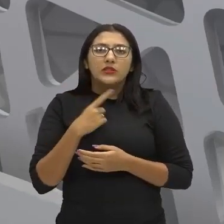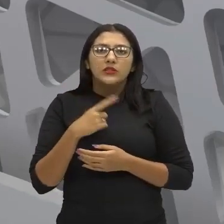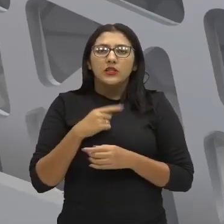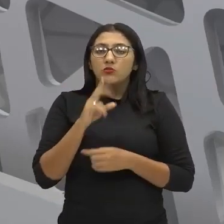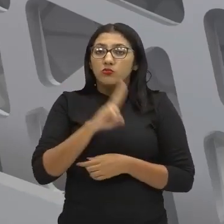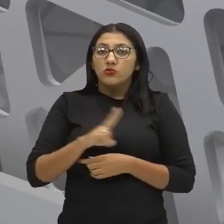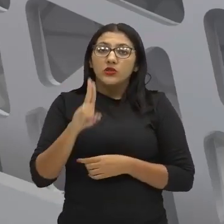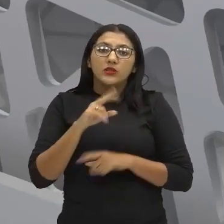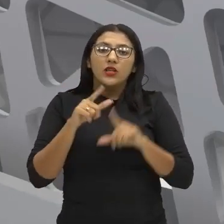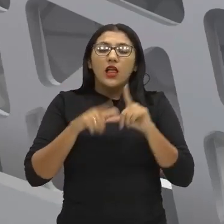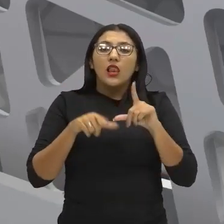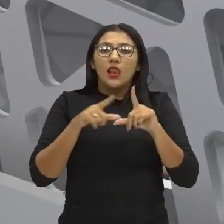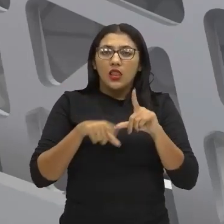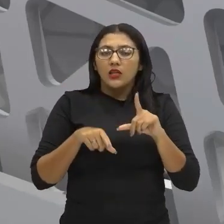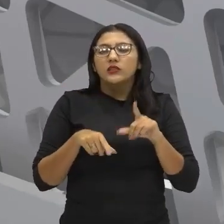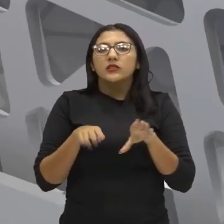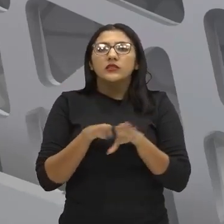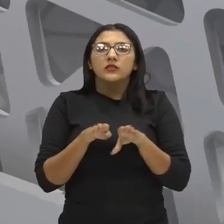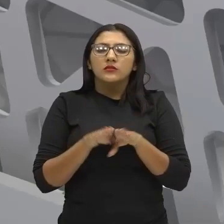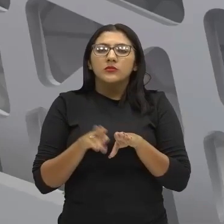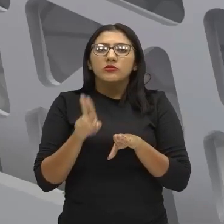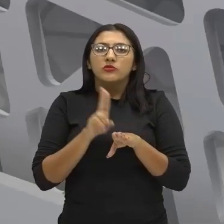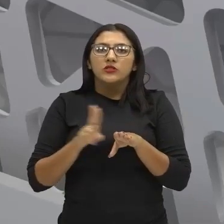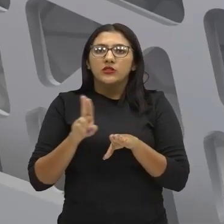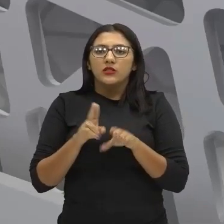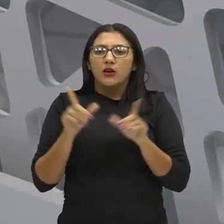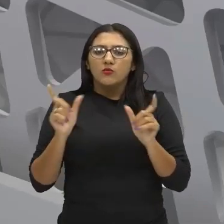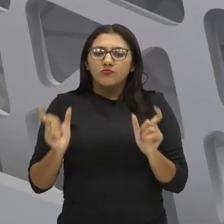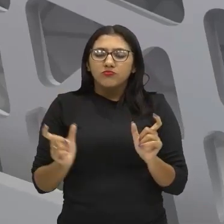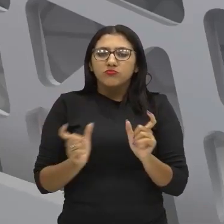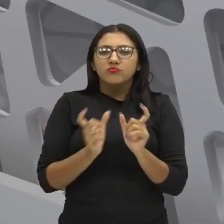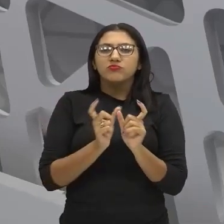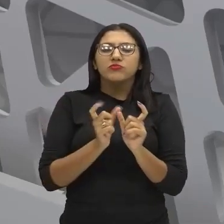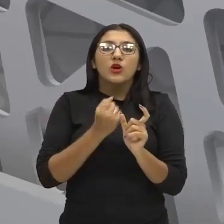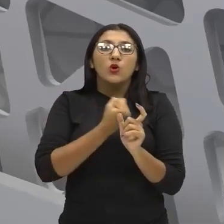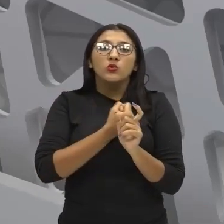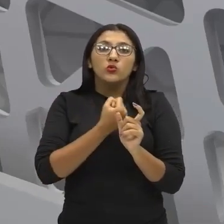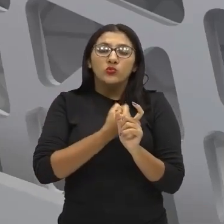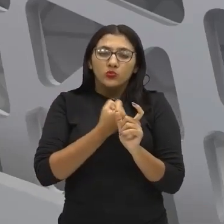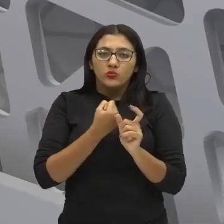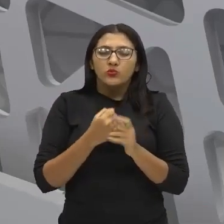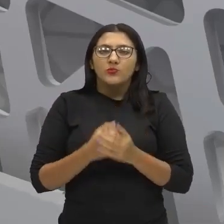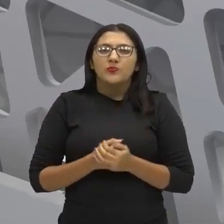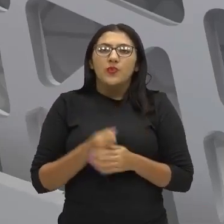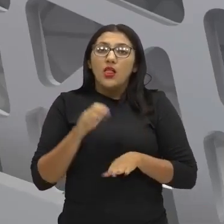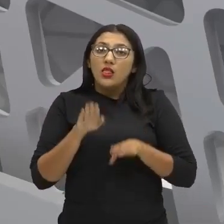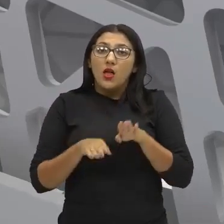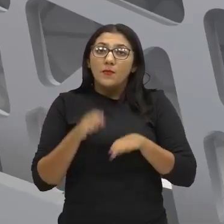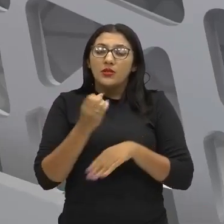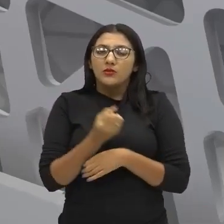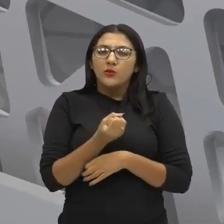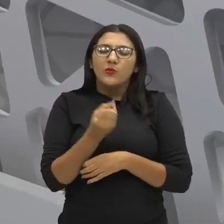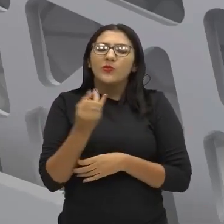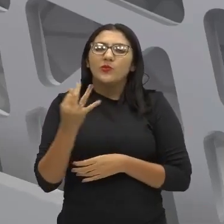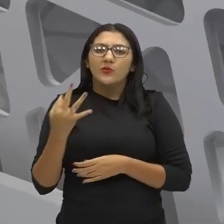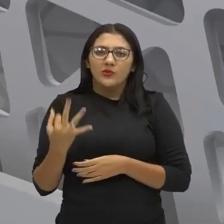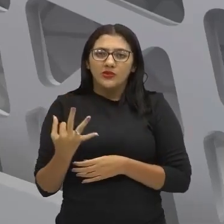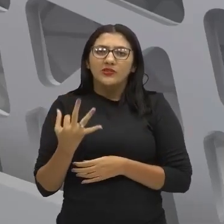letras e acoplar, ou seja, juntar com os números para expressar uma